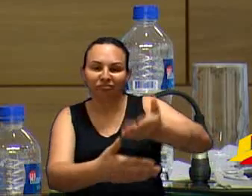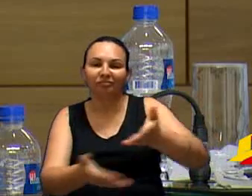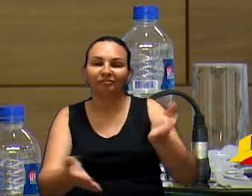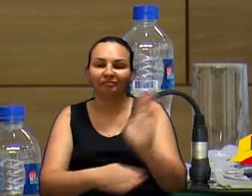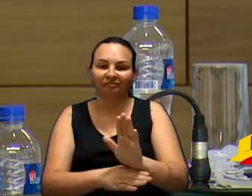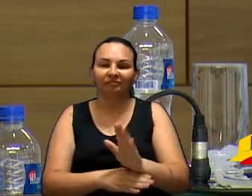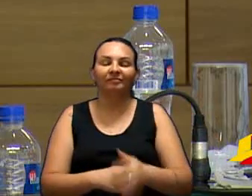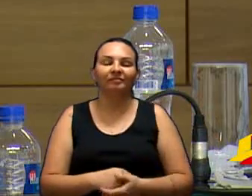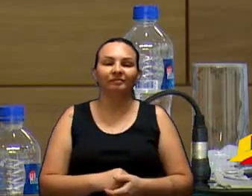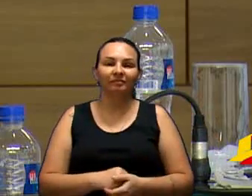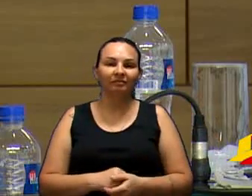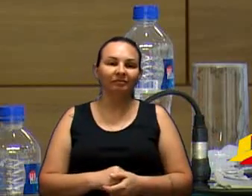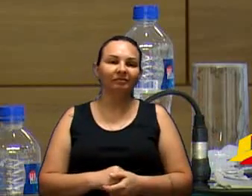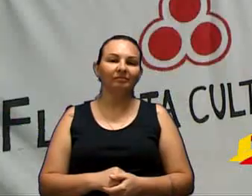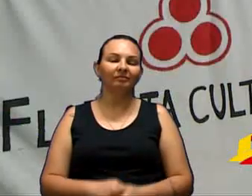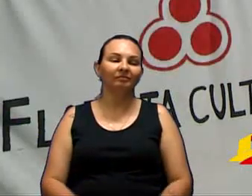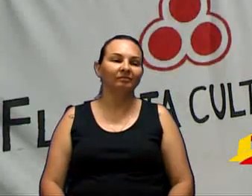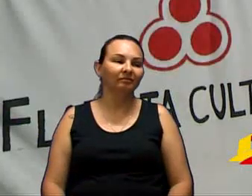isso